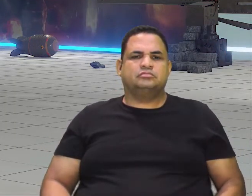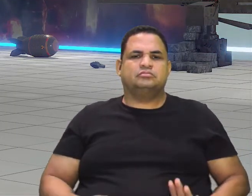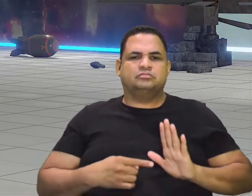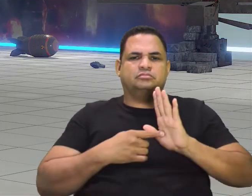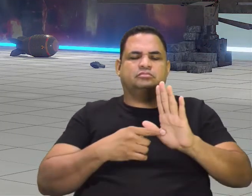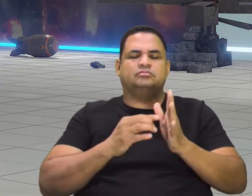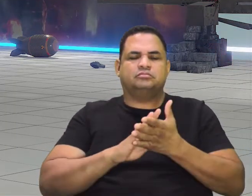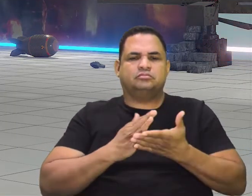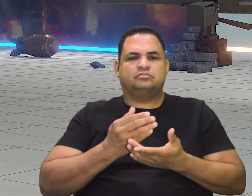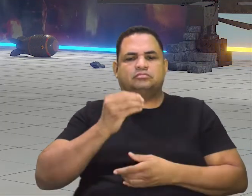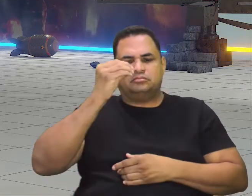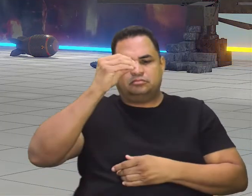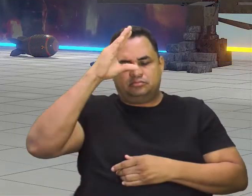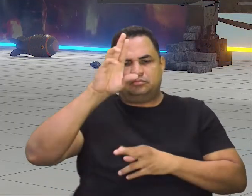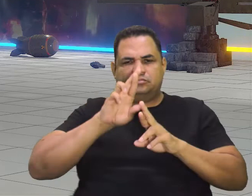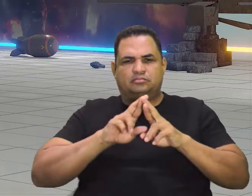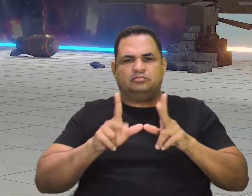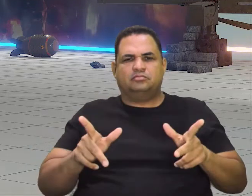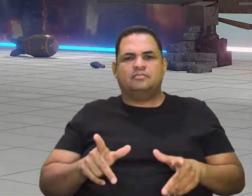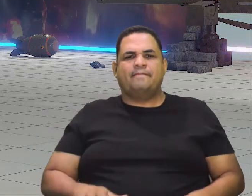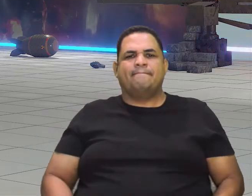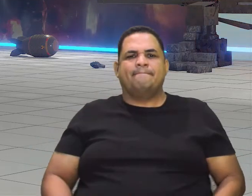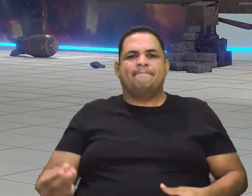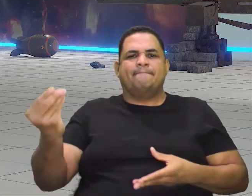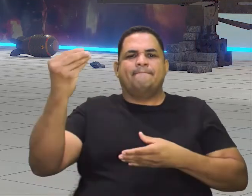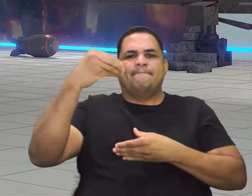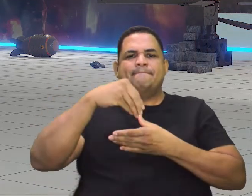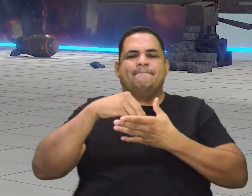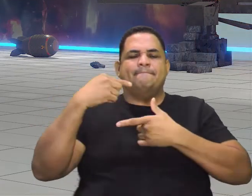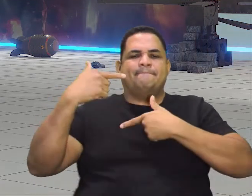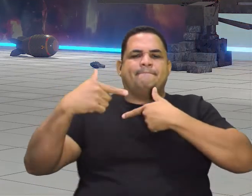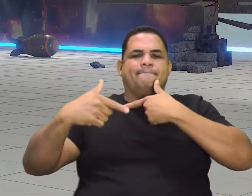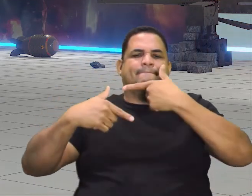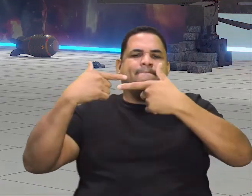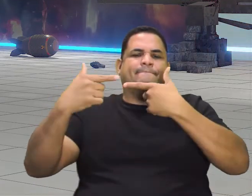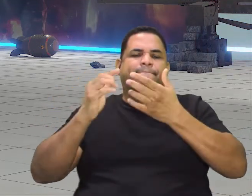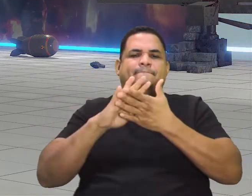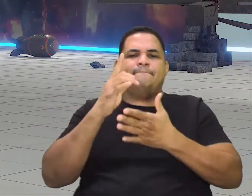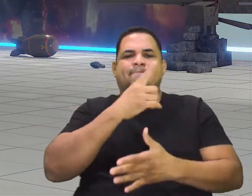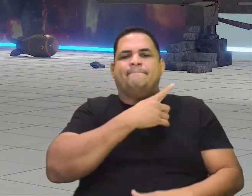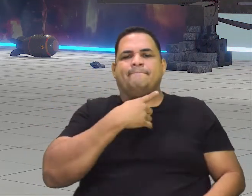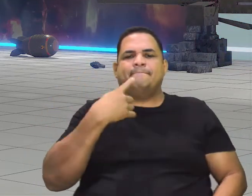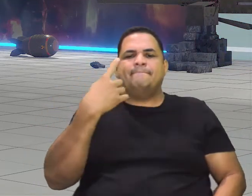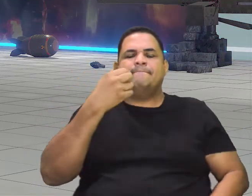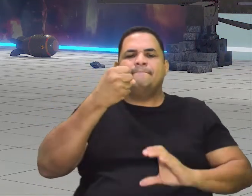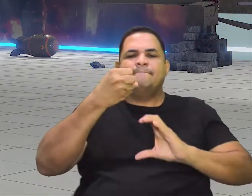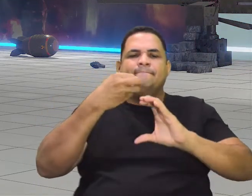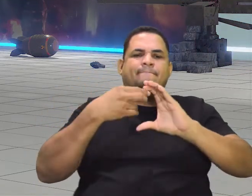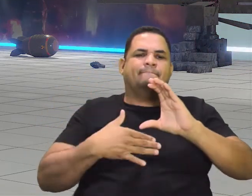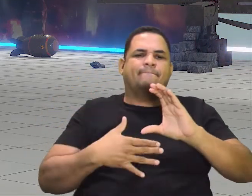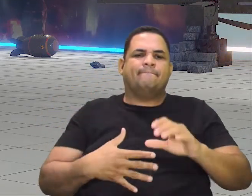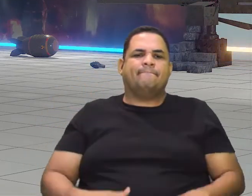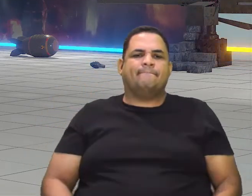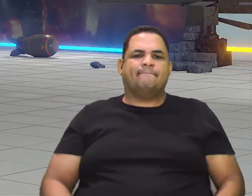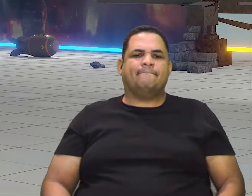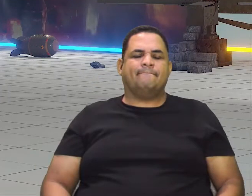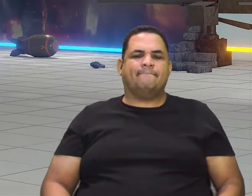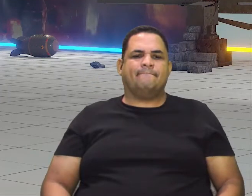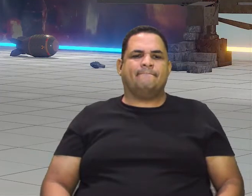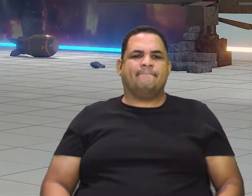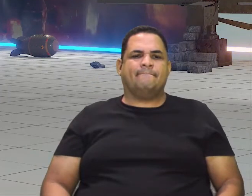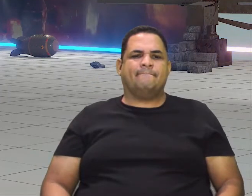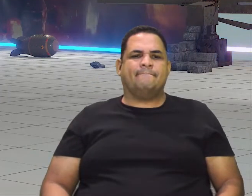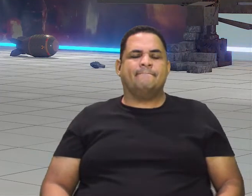traz um conhecimento diferente. Então, dentro da evolução das espécies, nós temos essas características.